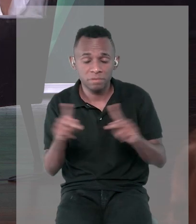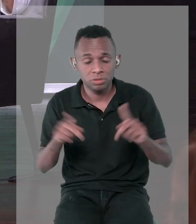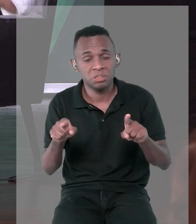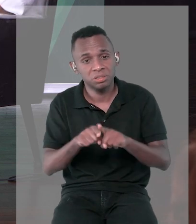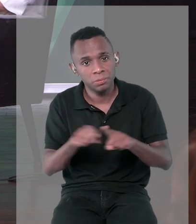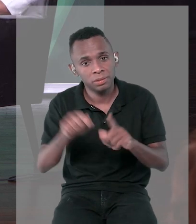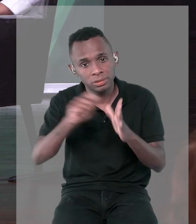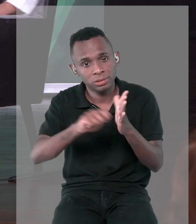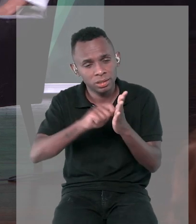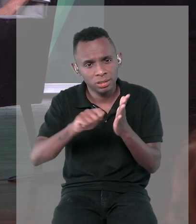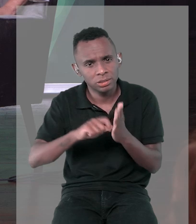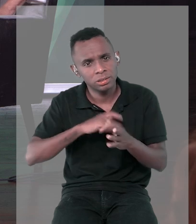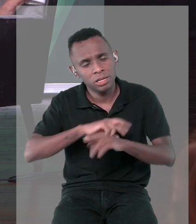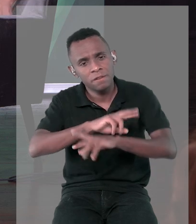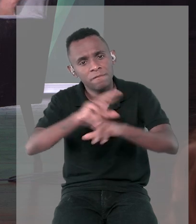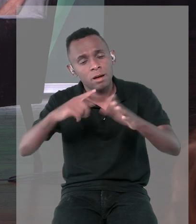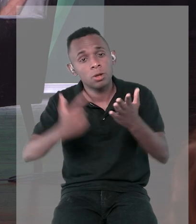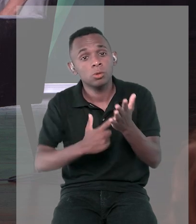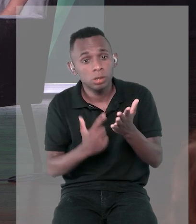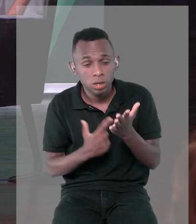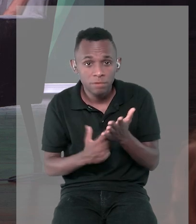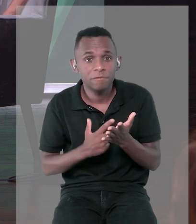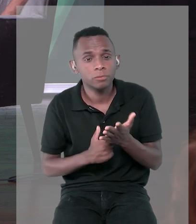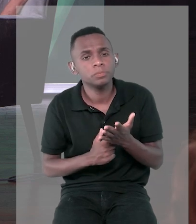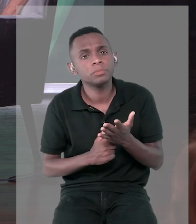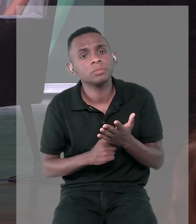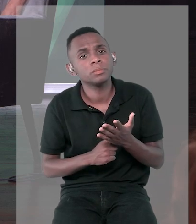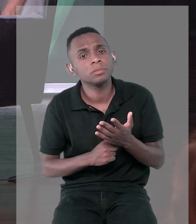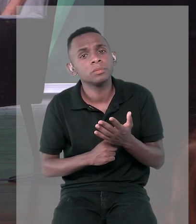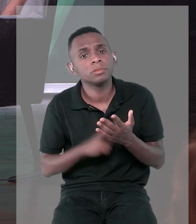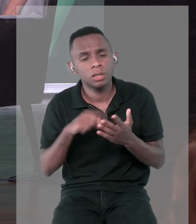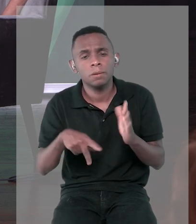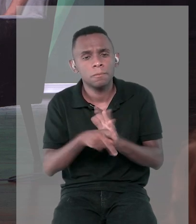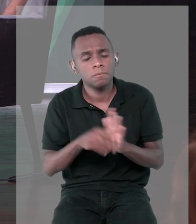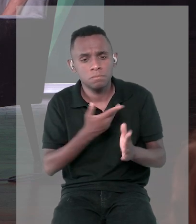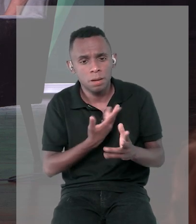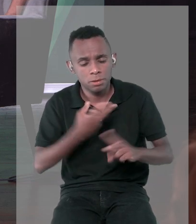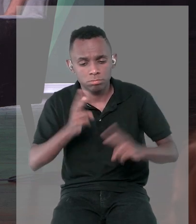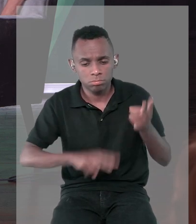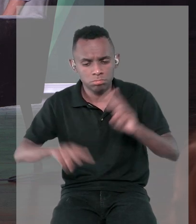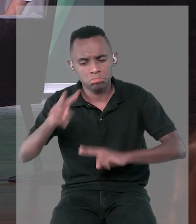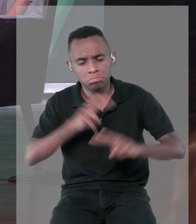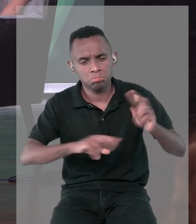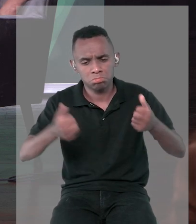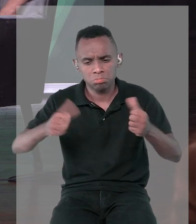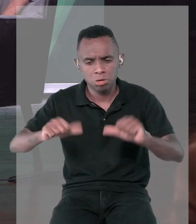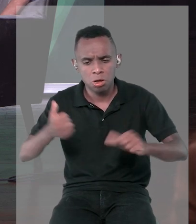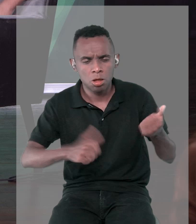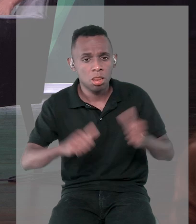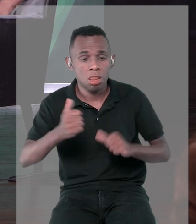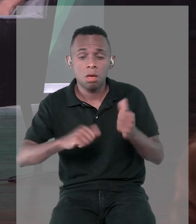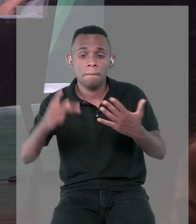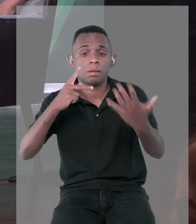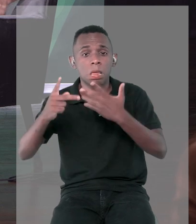professora, também escritora, tem vários livros, e ela foi colega de análise. Ela fazia análise com o